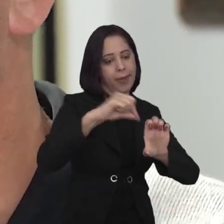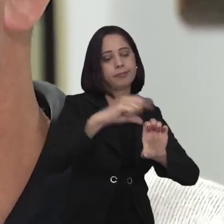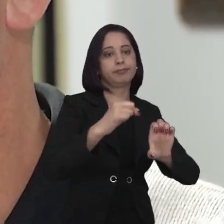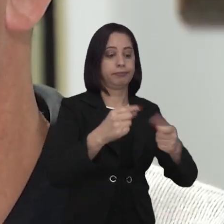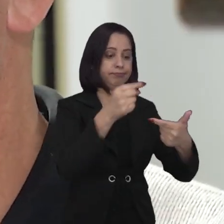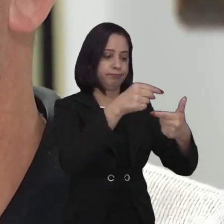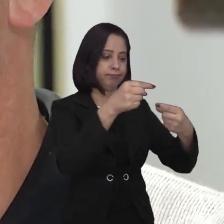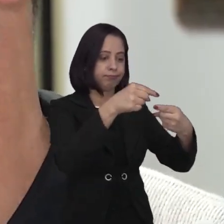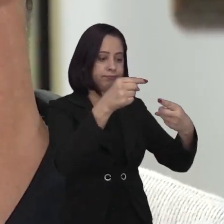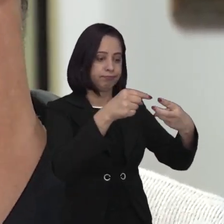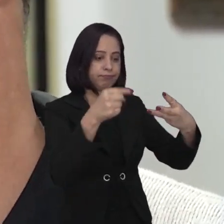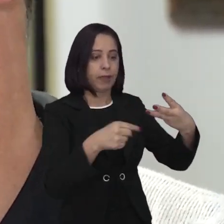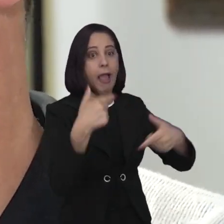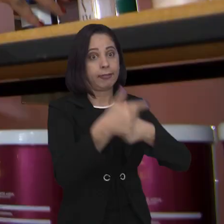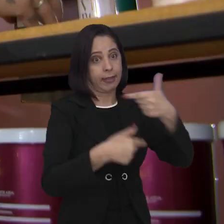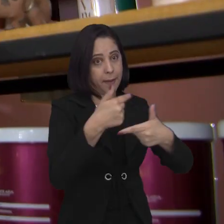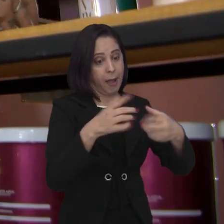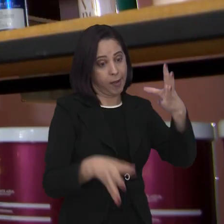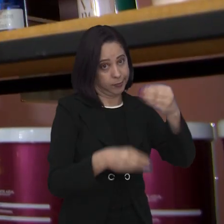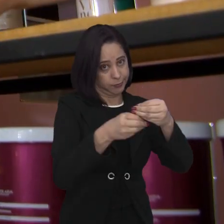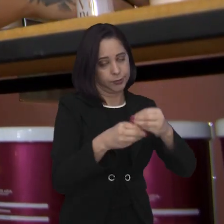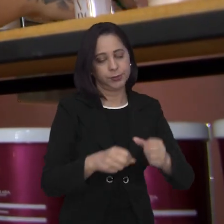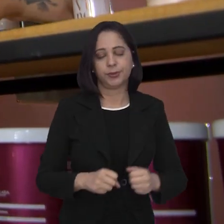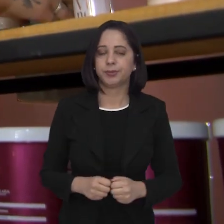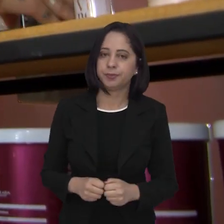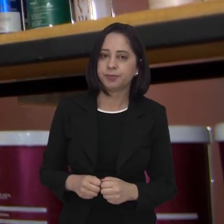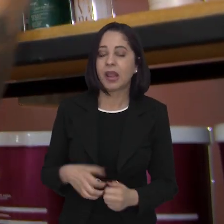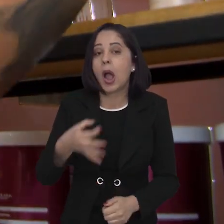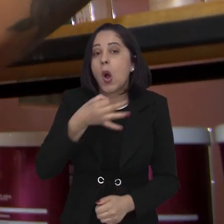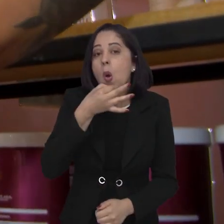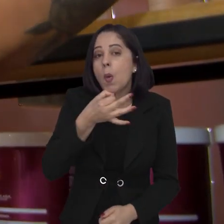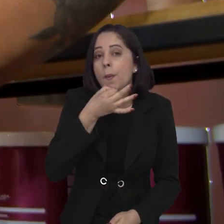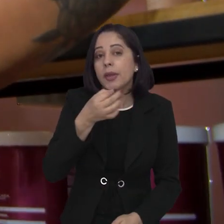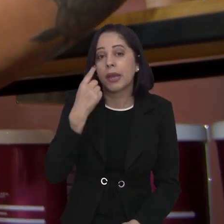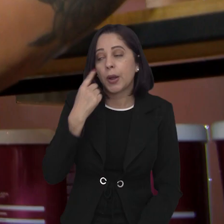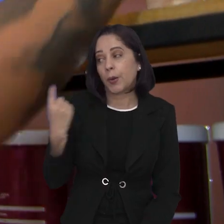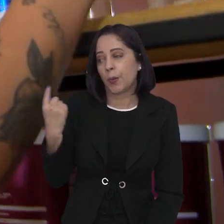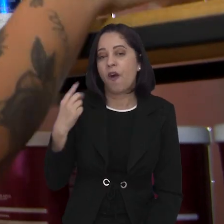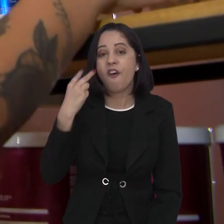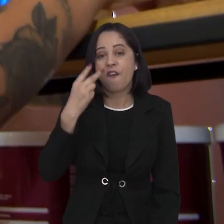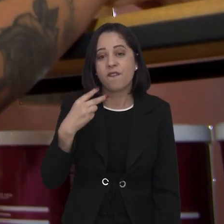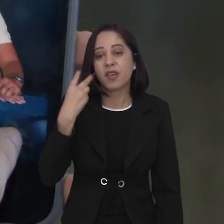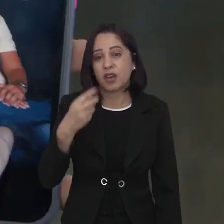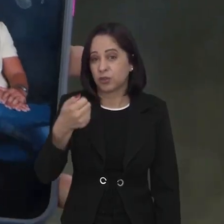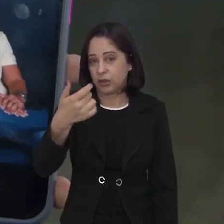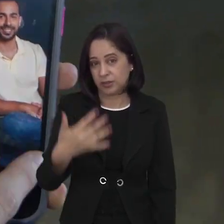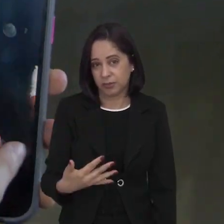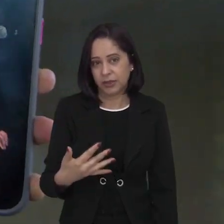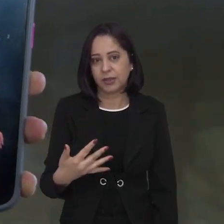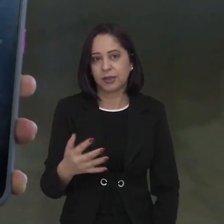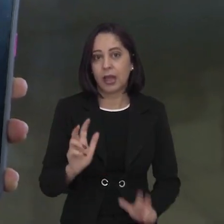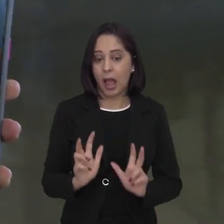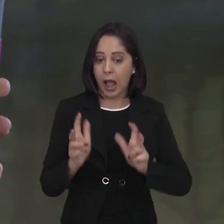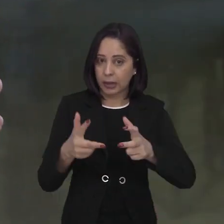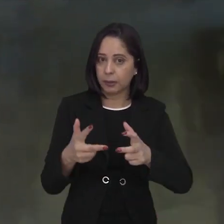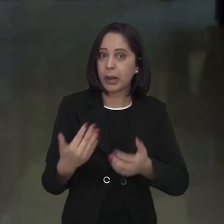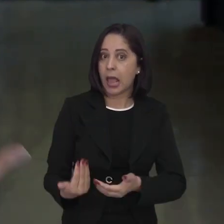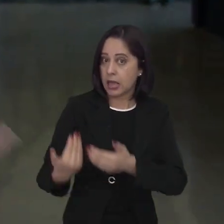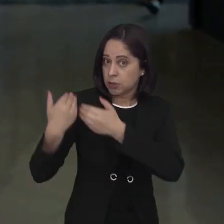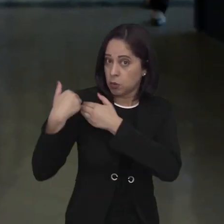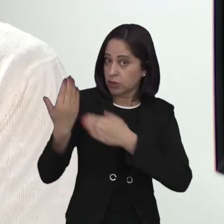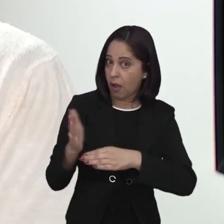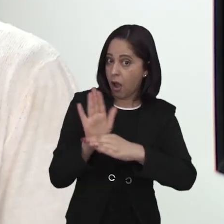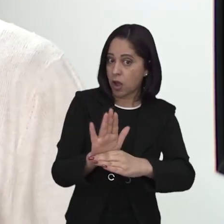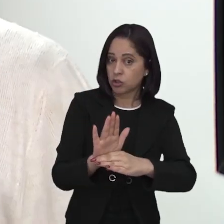O vereador acredita que criar condições que favoreçam o empreendedorismo feminino também é papel do poder